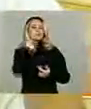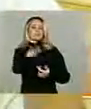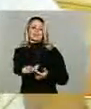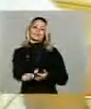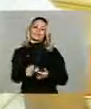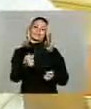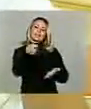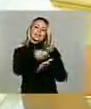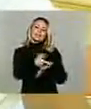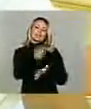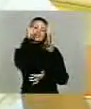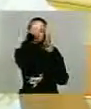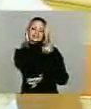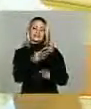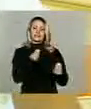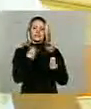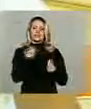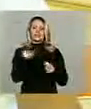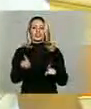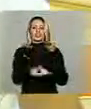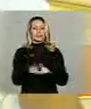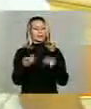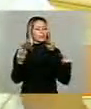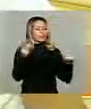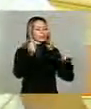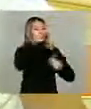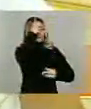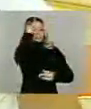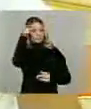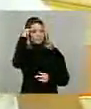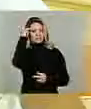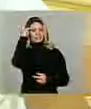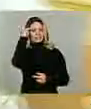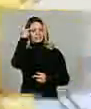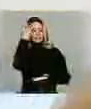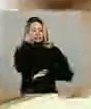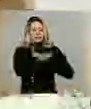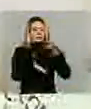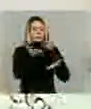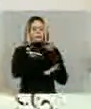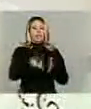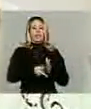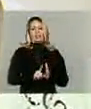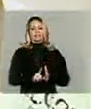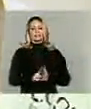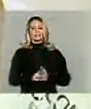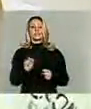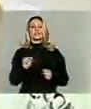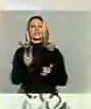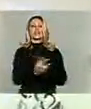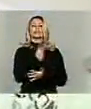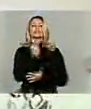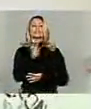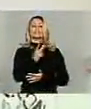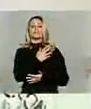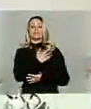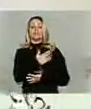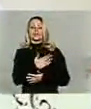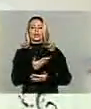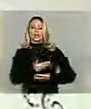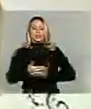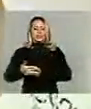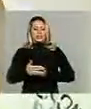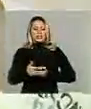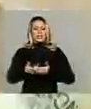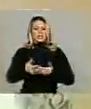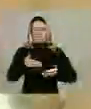é difícil, então, e são muitas pessoas para ser atendida. O que aconteceu que o seu bebê nasceu